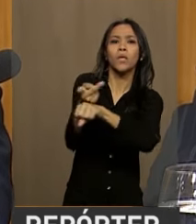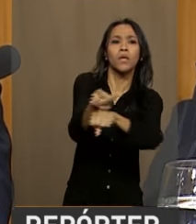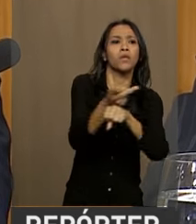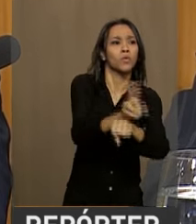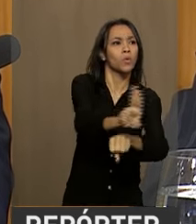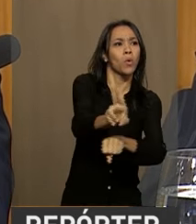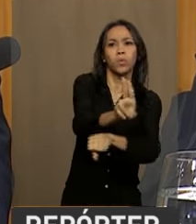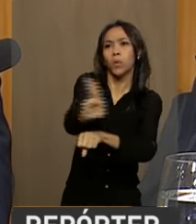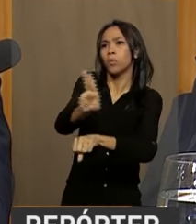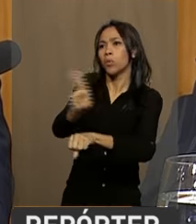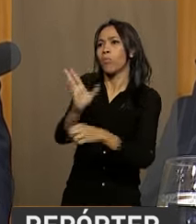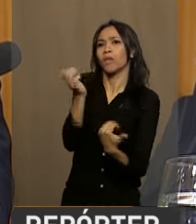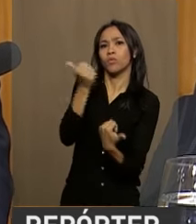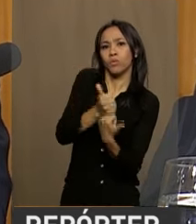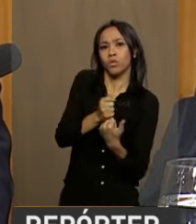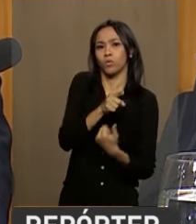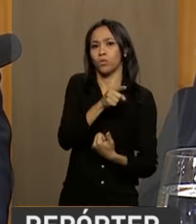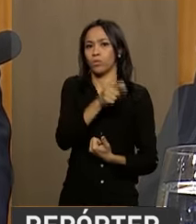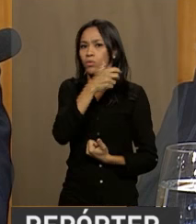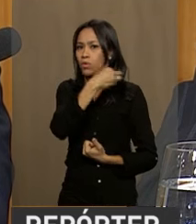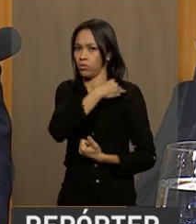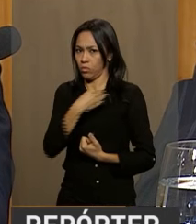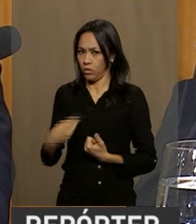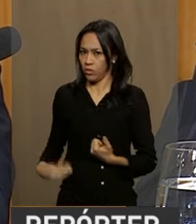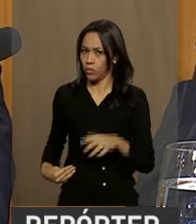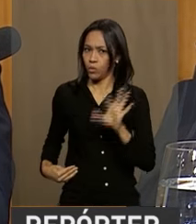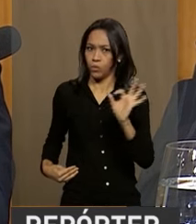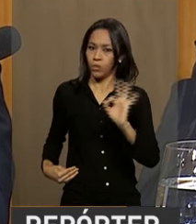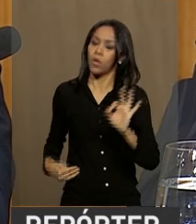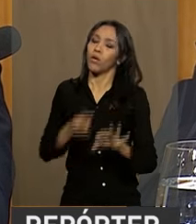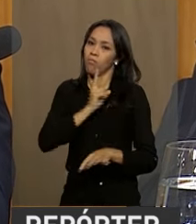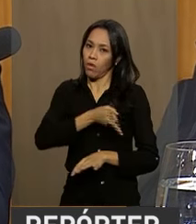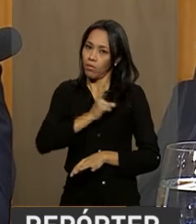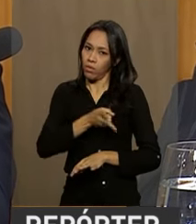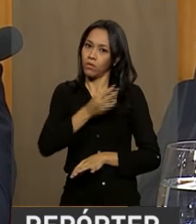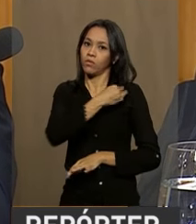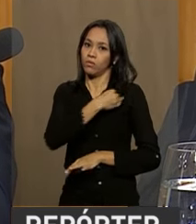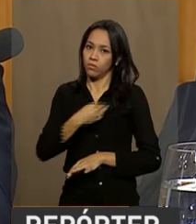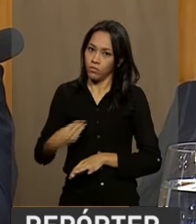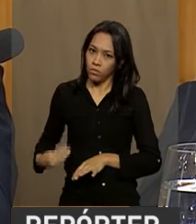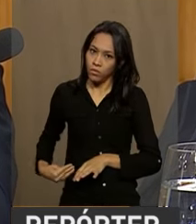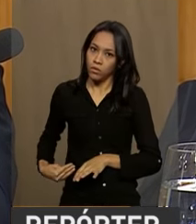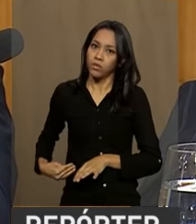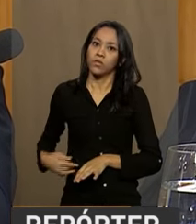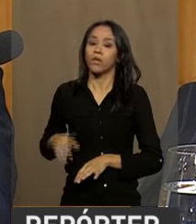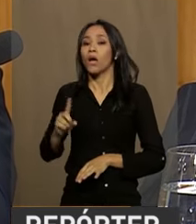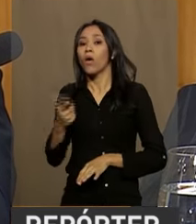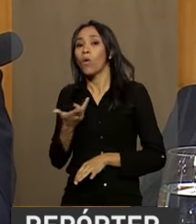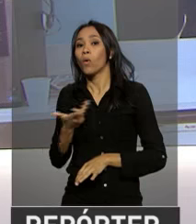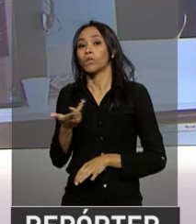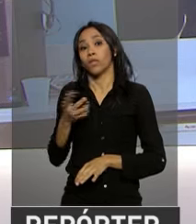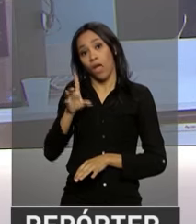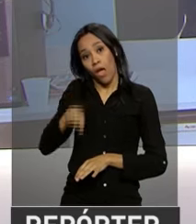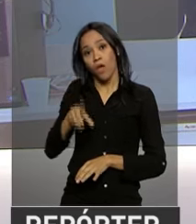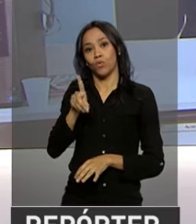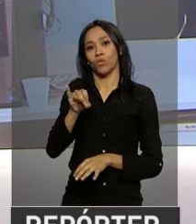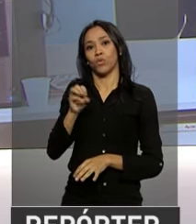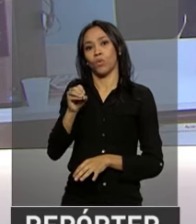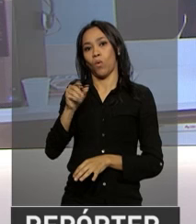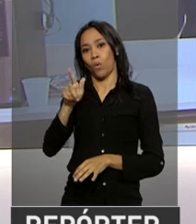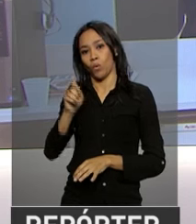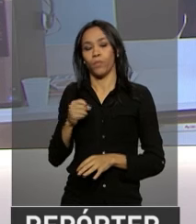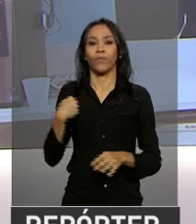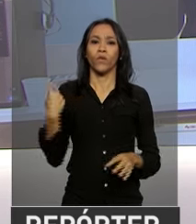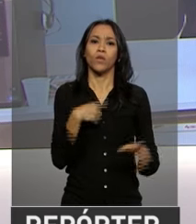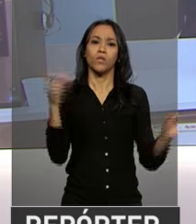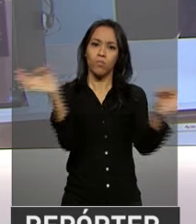pensa em nome nenhum, a não ser o nome neste momento do ministro que está no cargo, que é o ministro Diogo. Nós ficamos